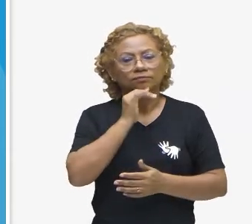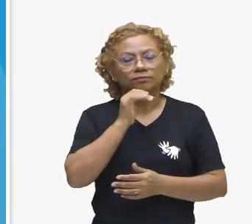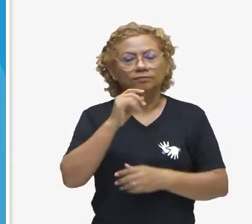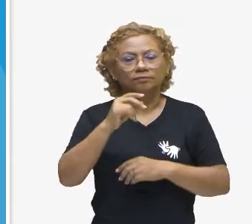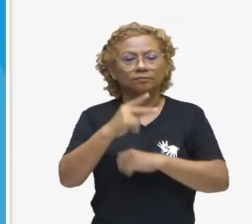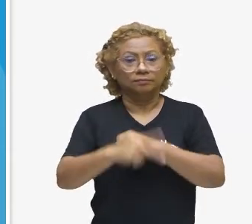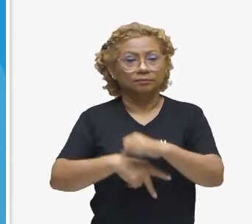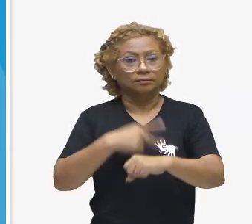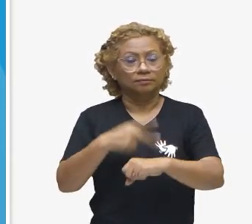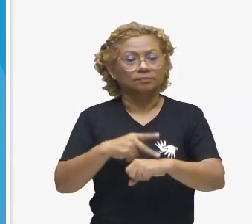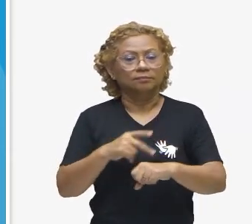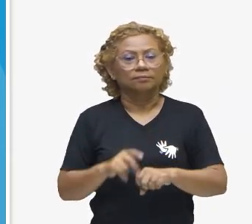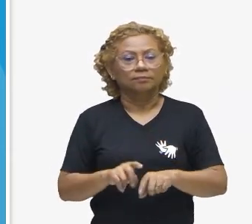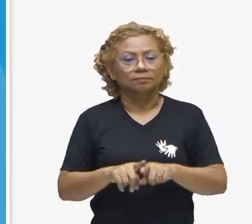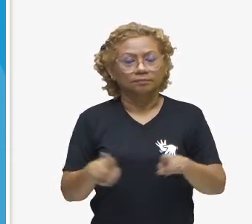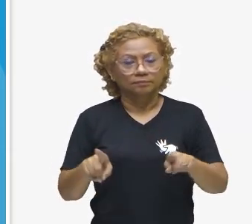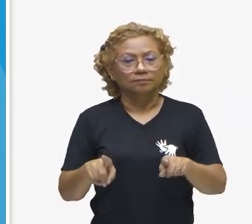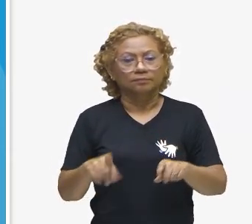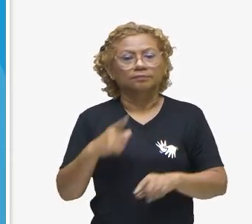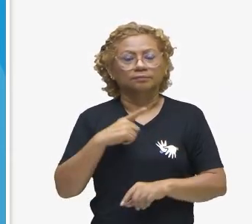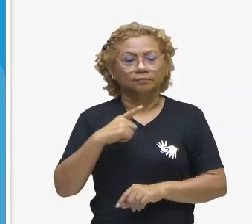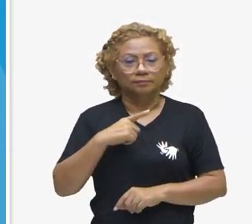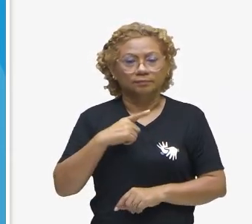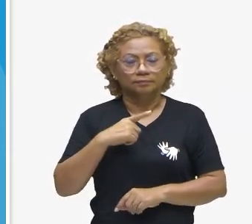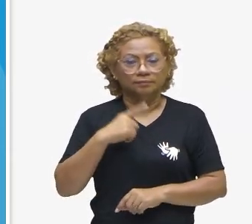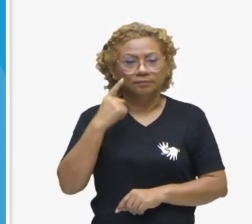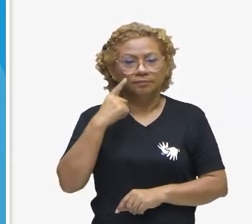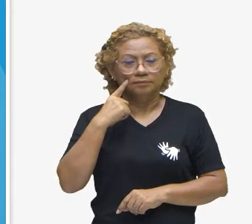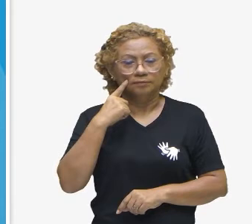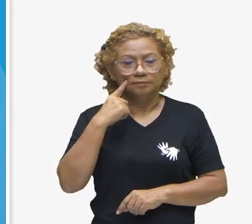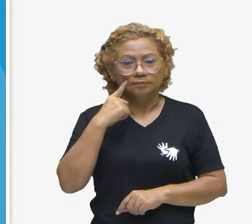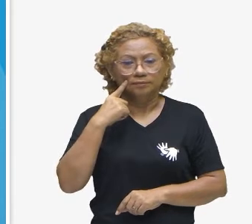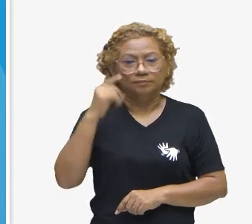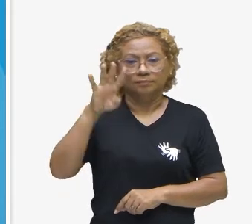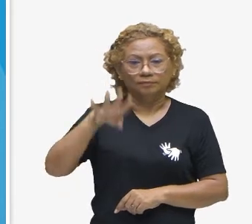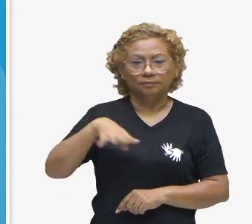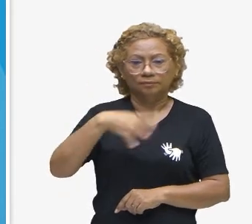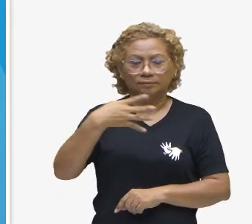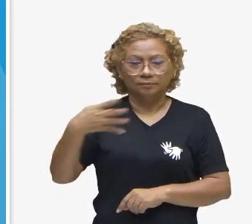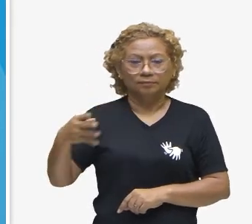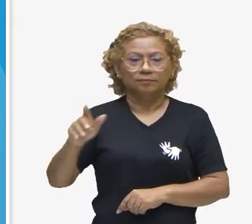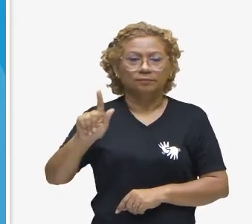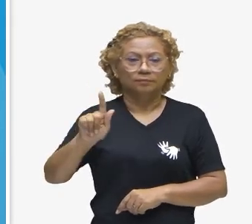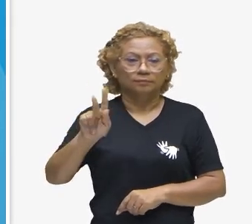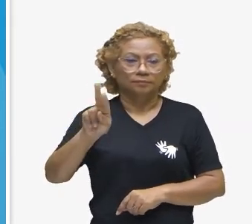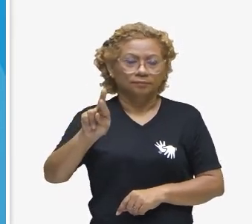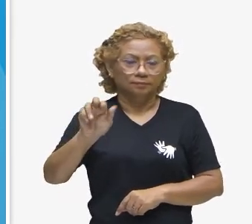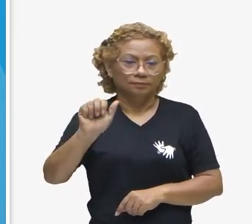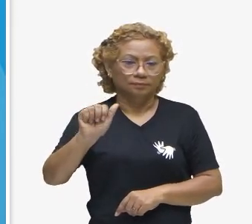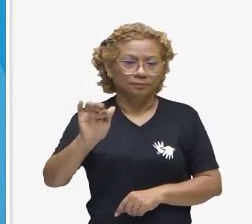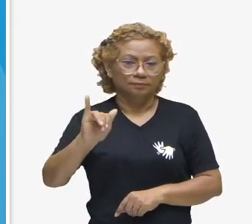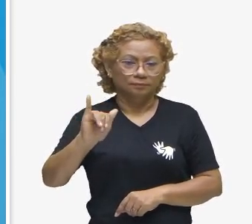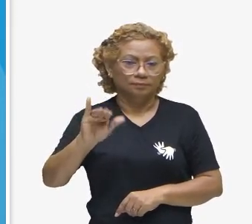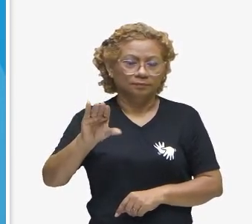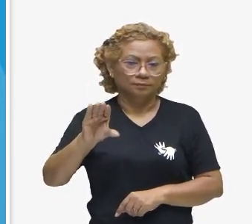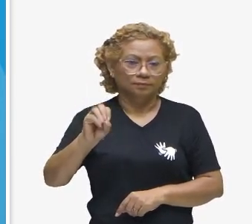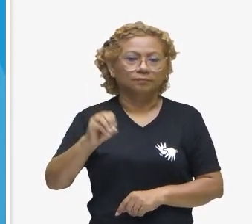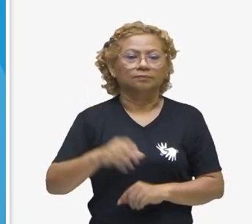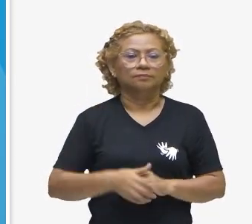tem da função cosseno é esse gráfico. Começa aqui, num